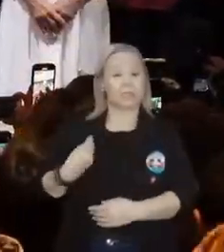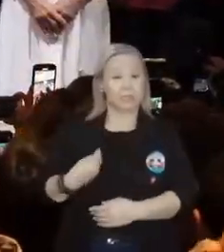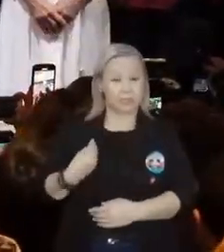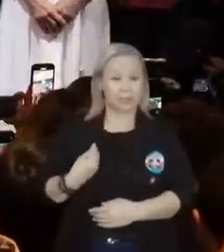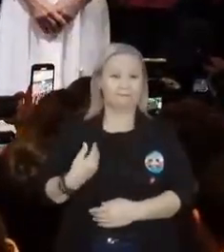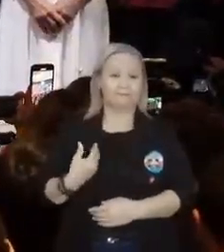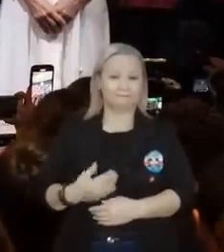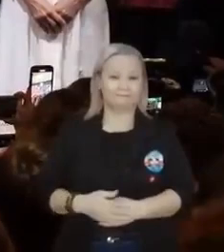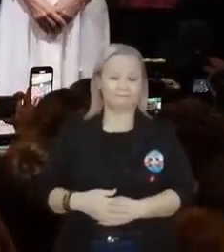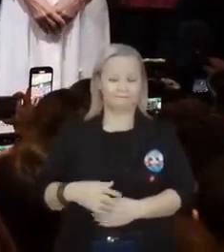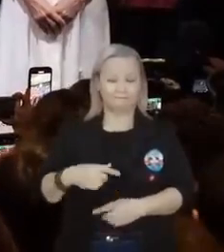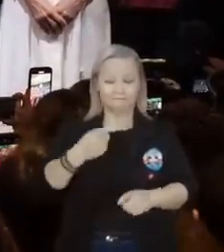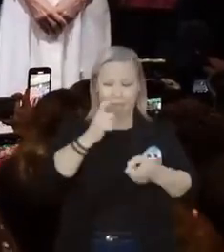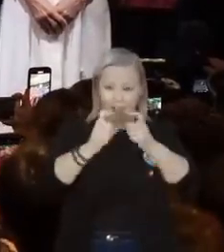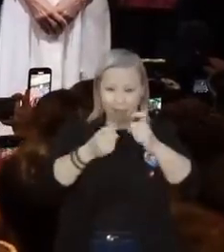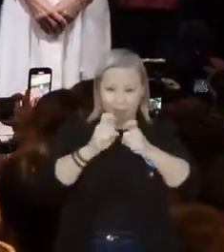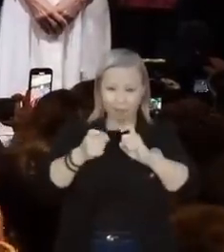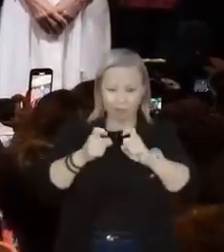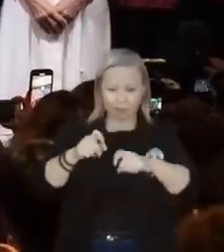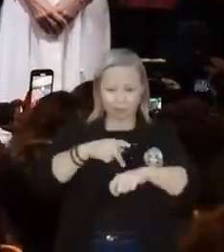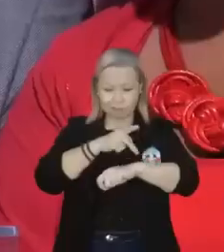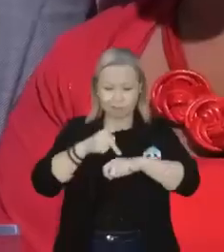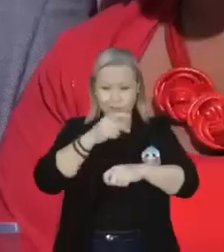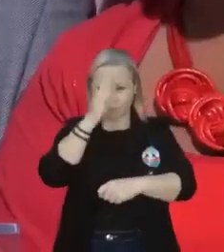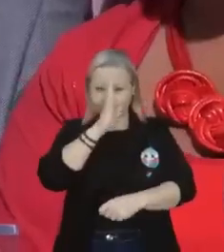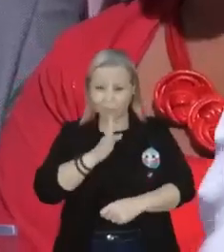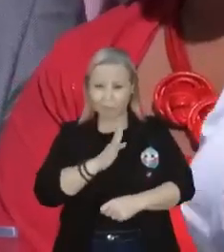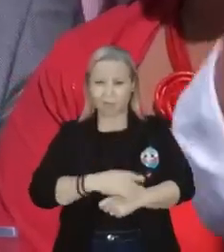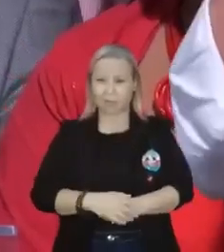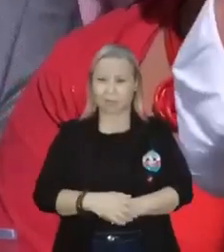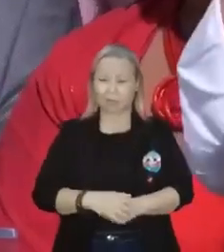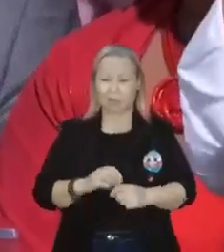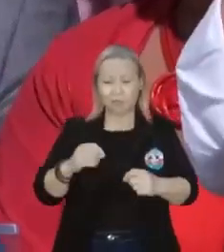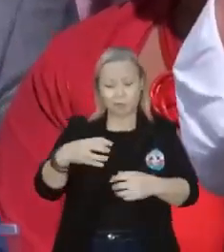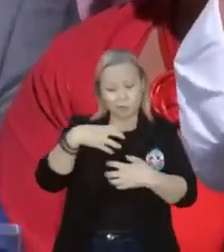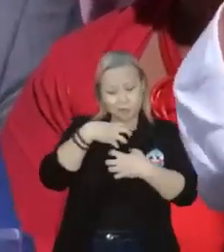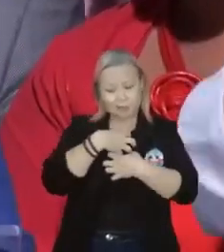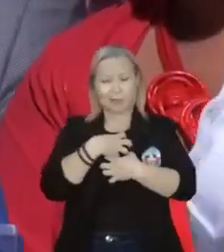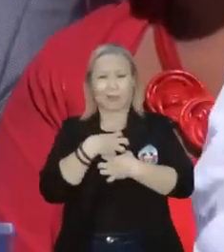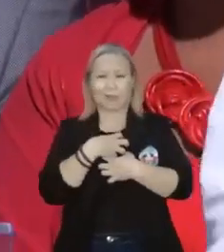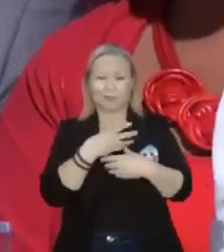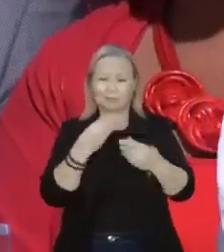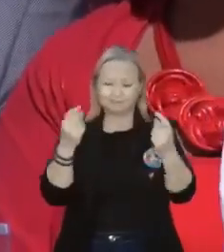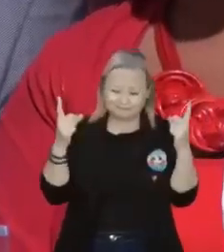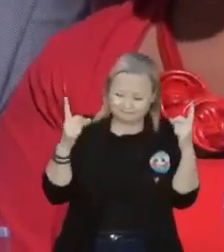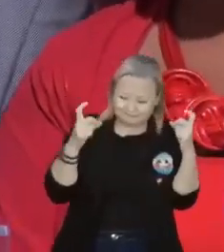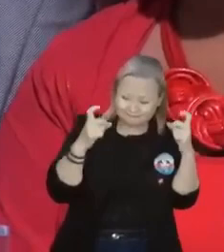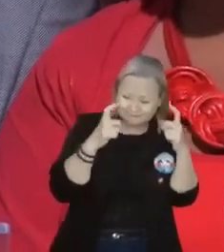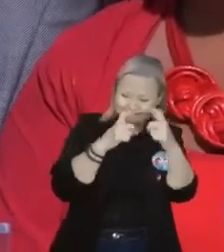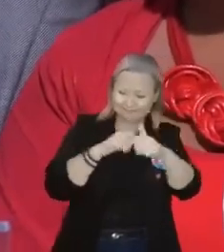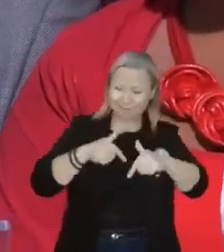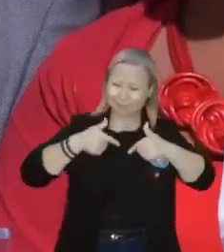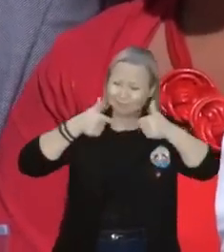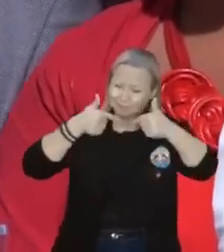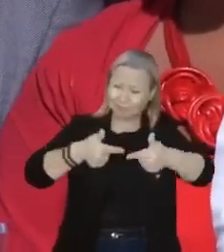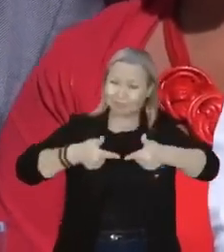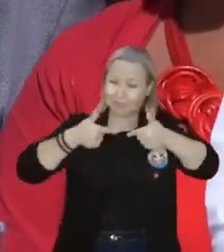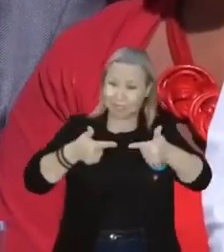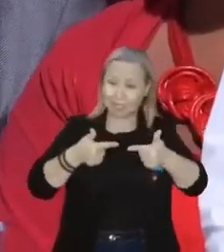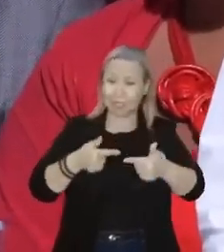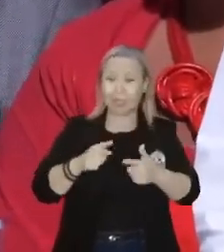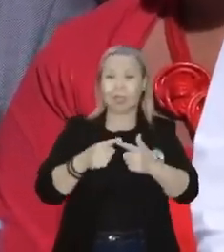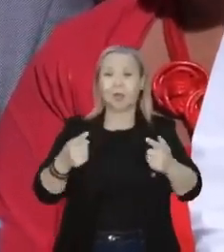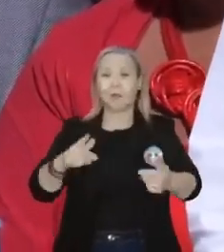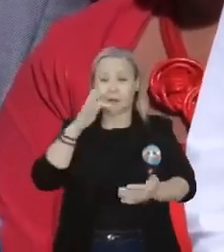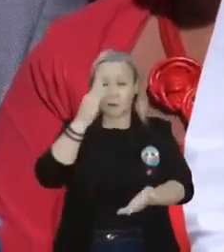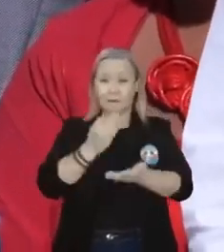governar esse país numa situação muito difícil, mas eu tenho fé em Deus que, com a ajuda do